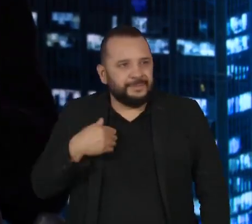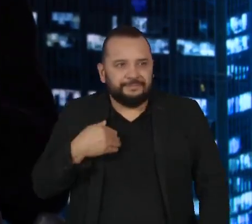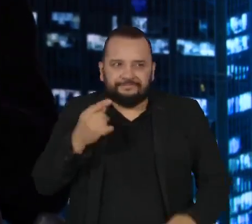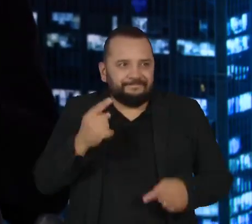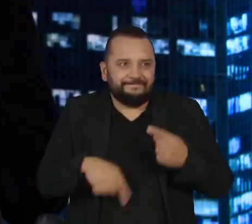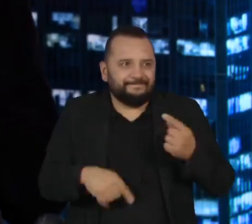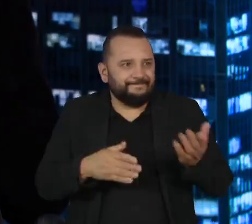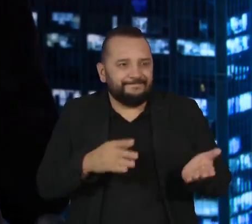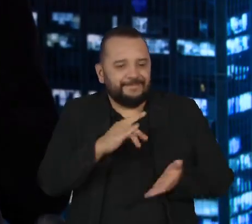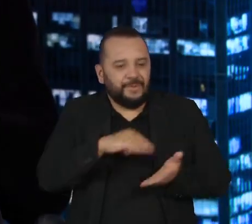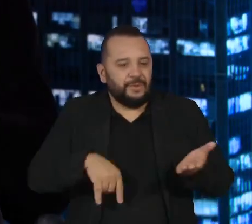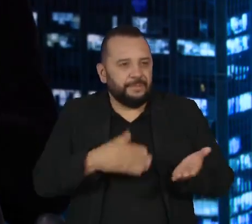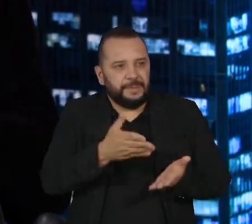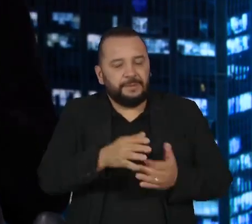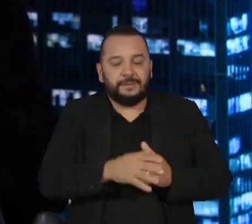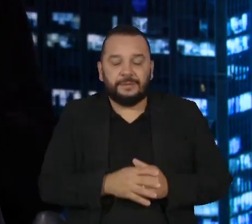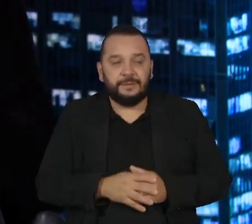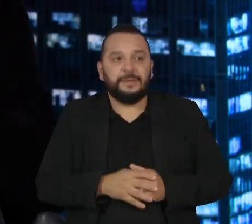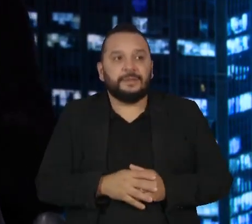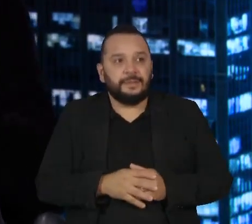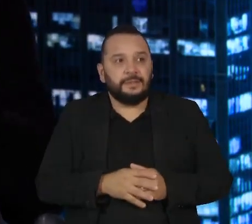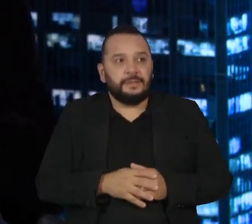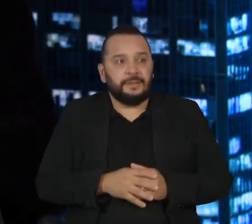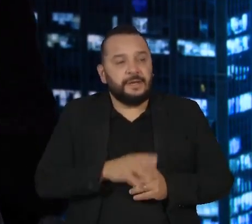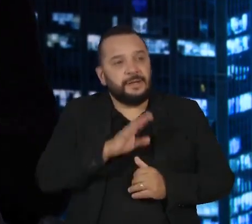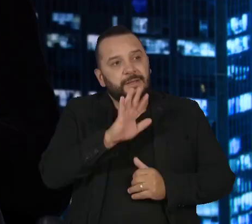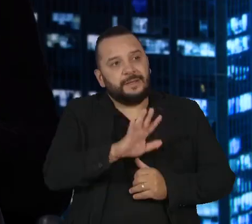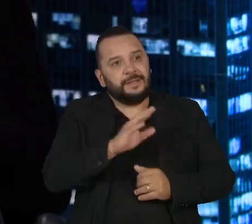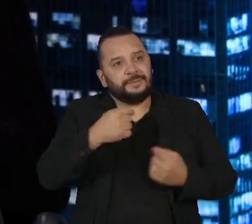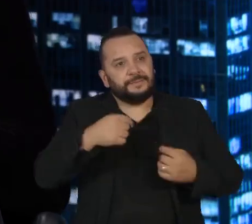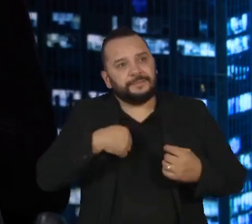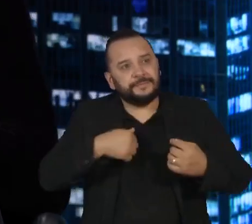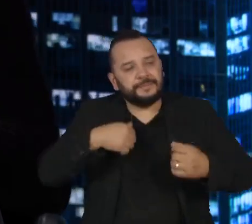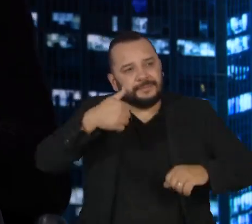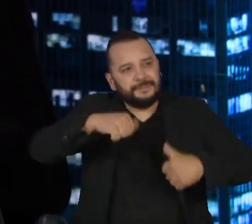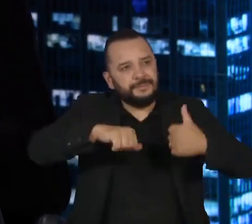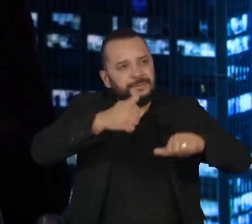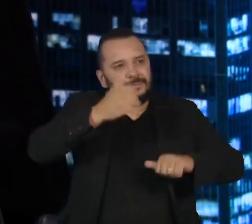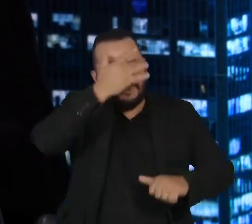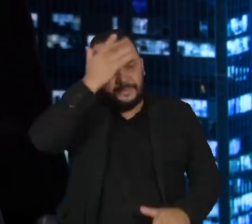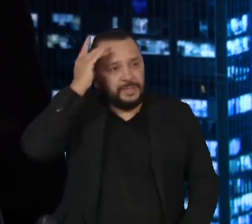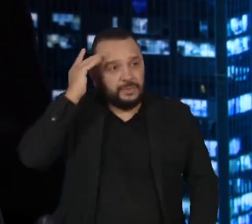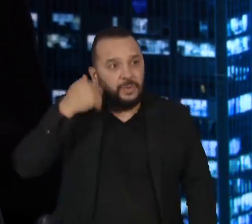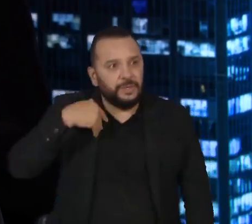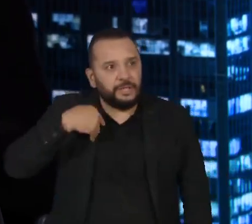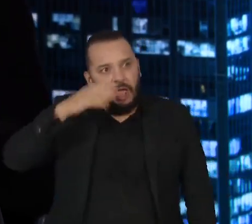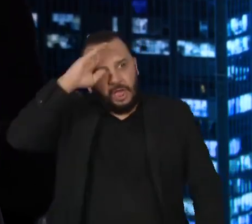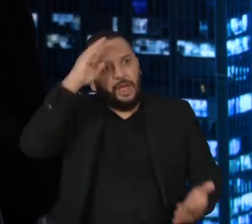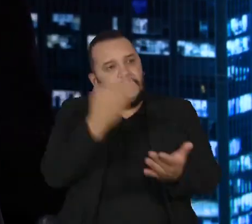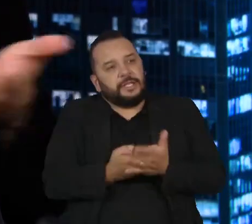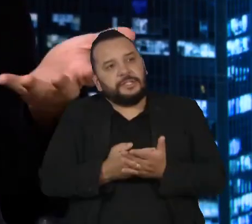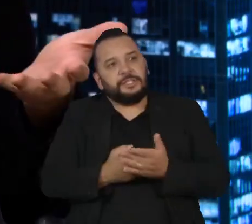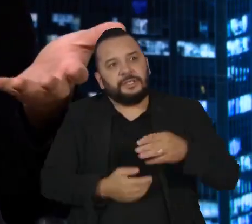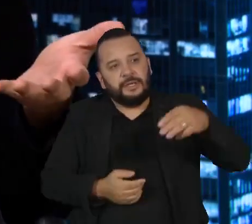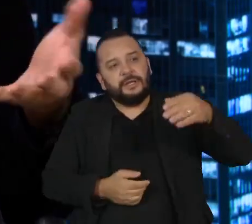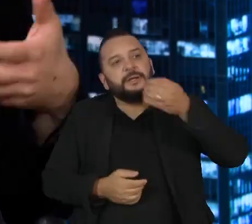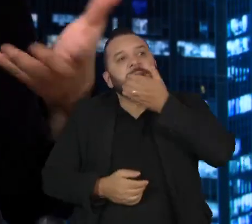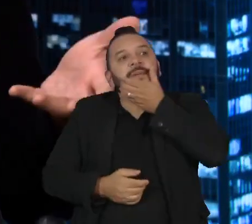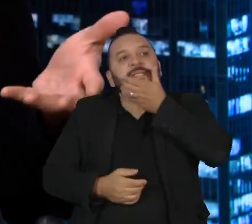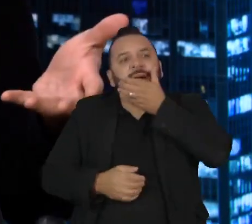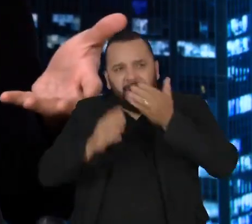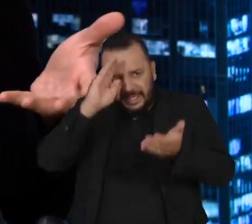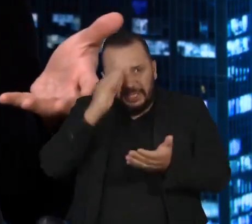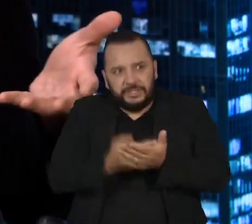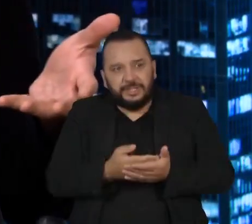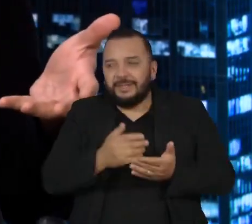cabeça. Agora, preciso analisar até que ponto as pessoas foram ingênuas em acreditar no Pablo Marçal. E não faltam exemplos, né,